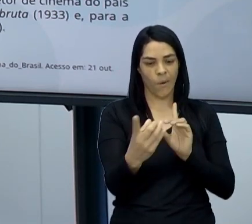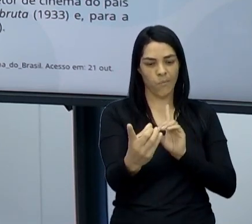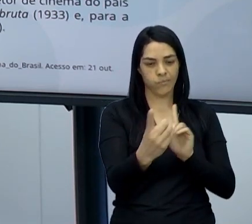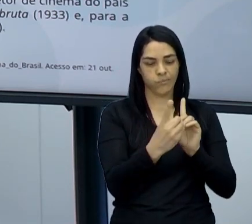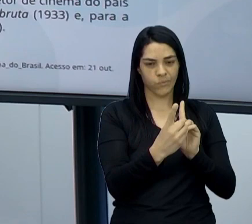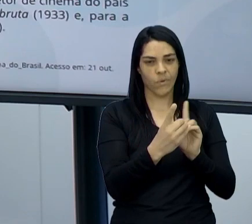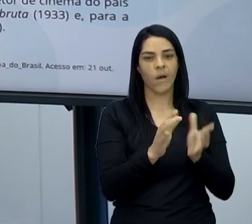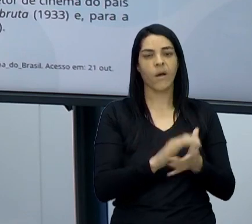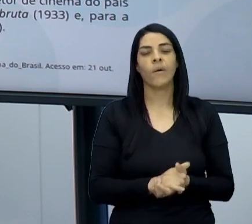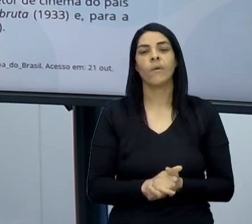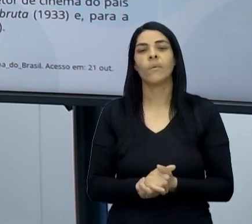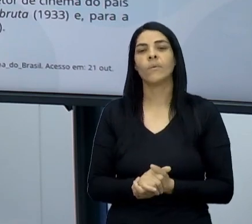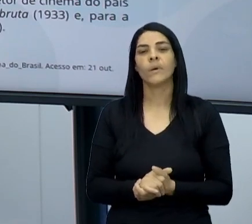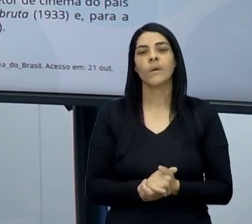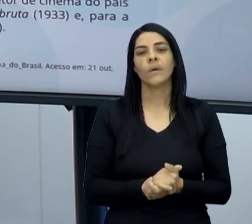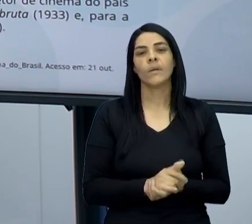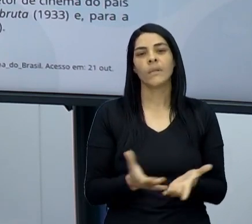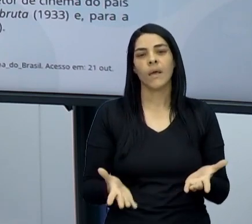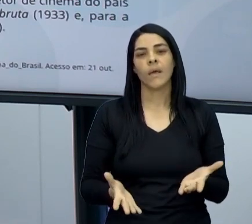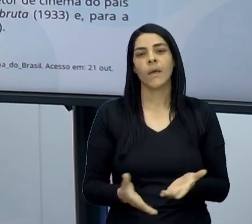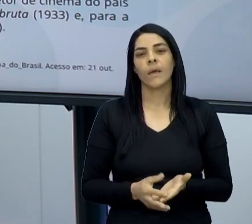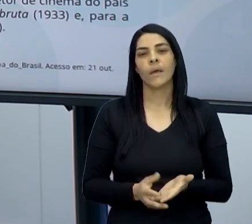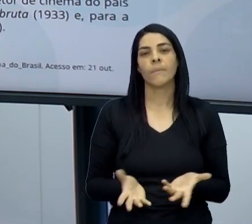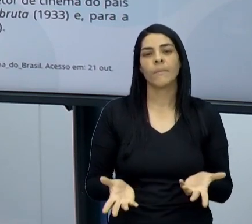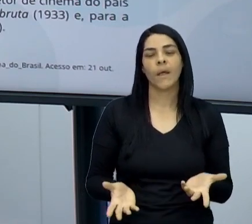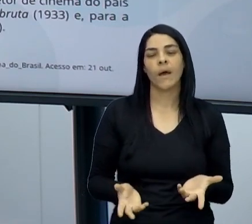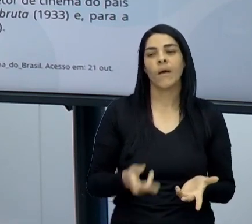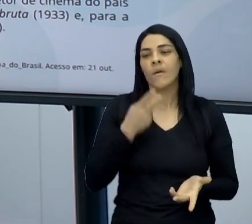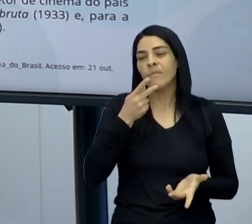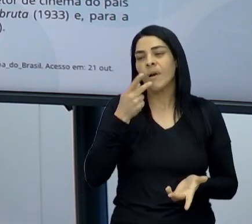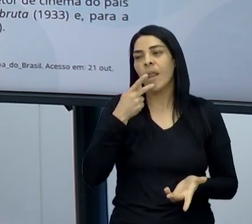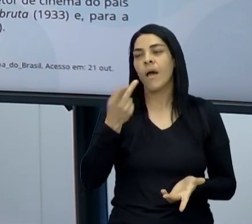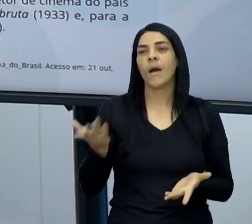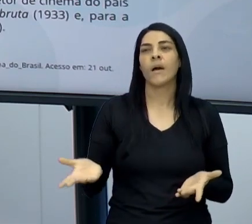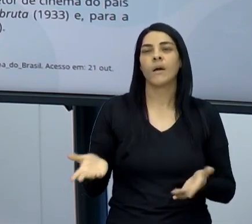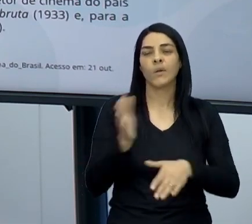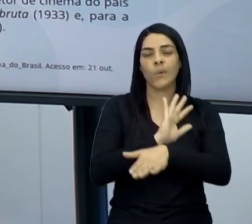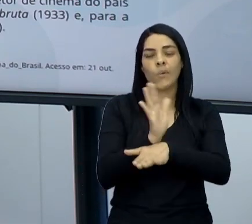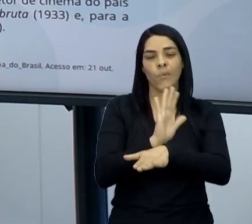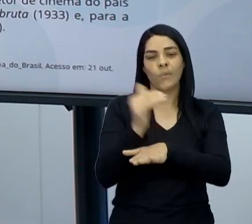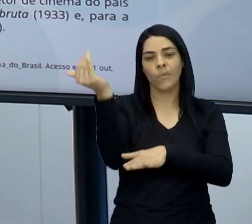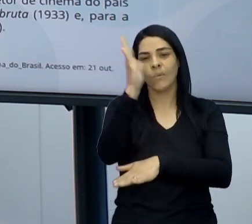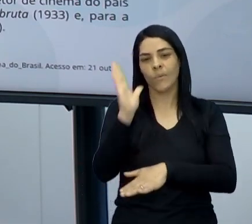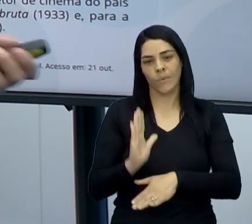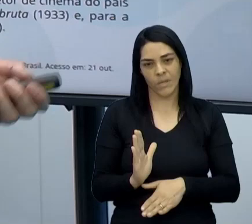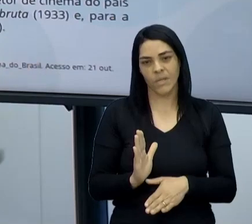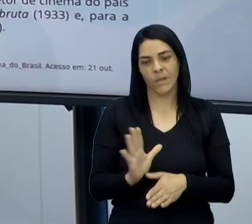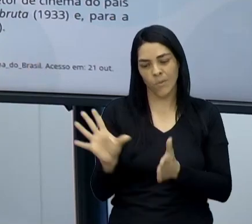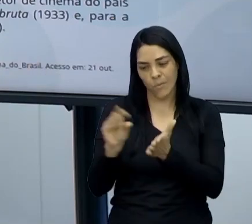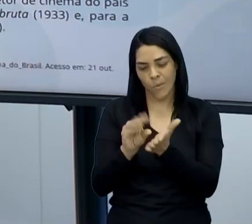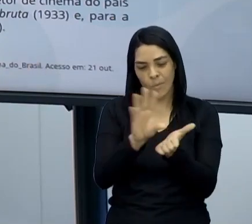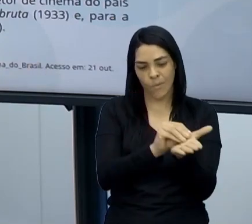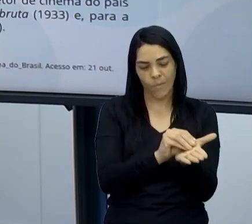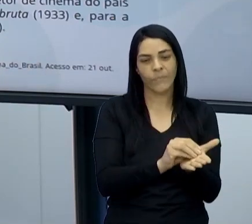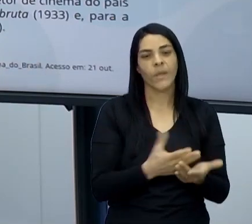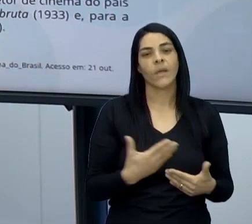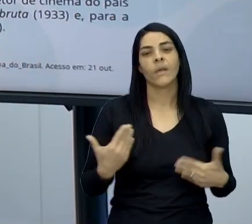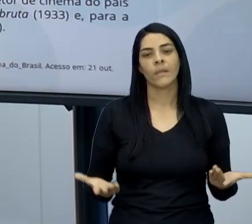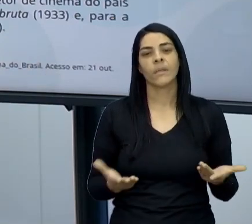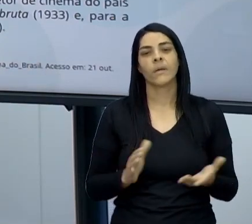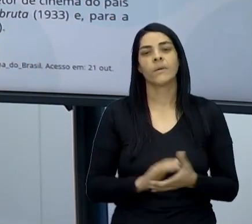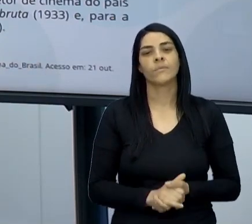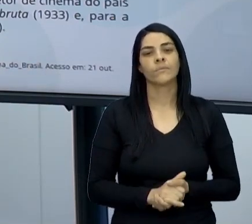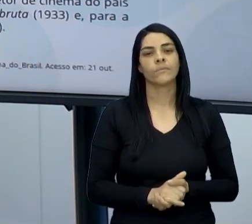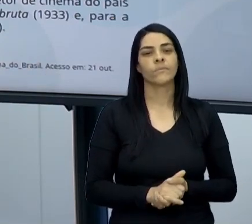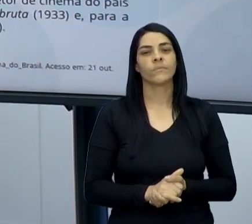filmes americanos. E em breve começaram a dublar os filmes e aí, né? Foi a história. Aliás, até